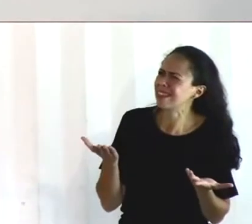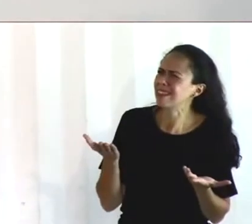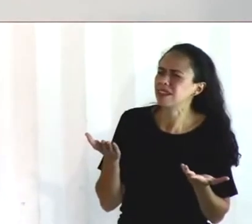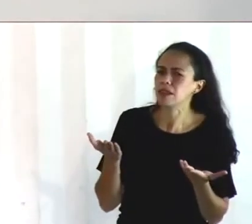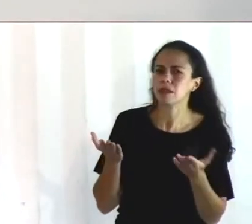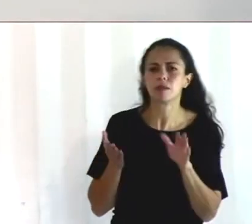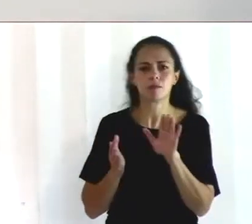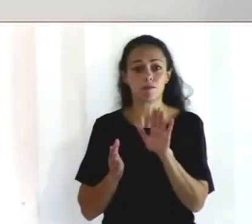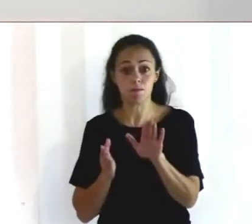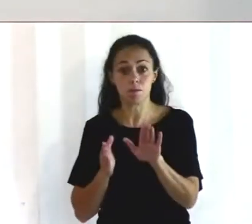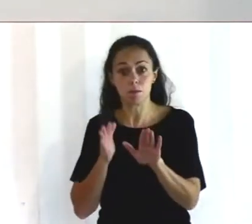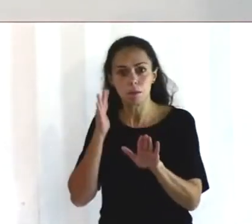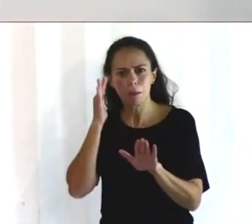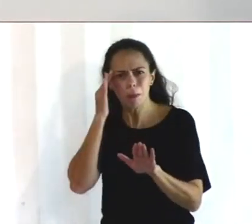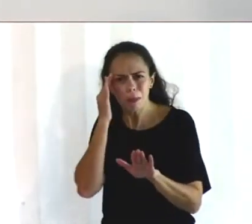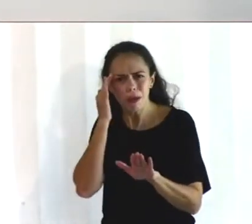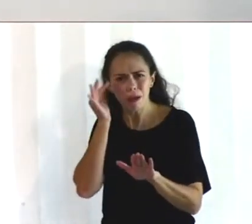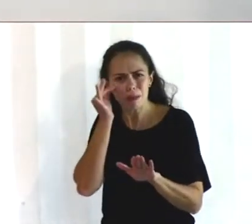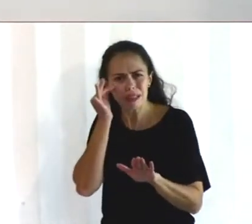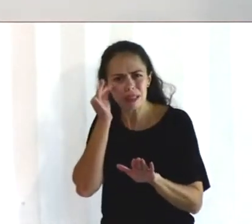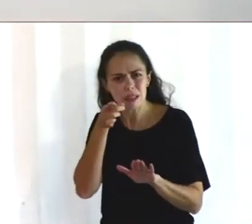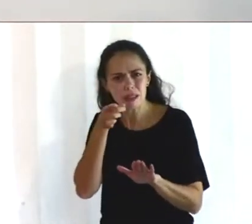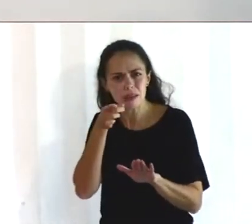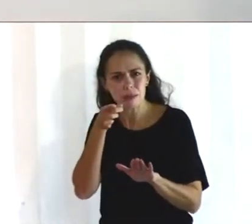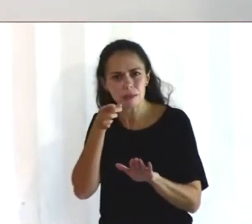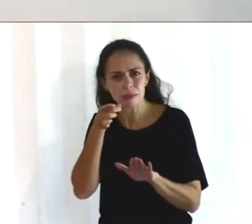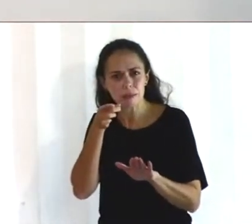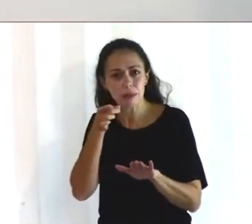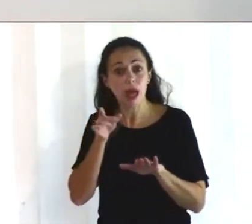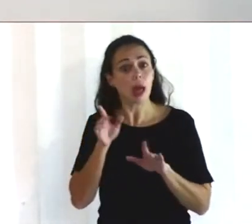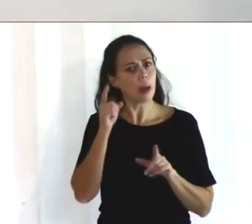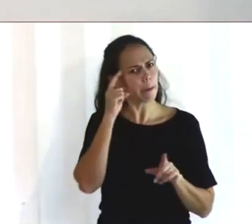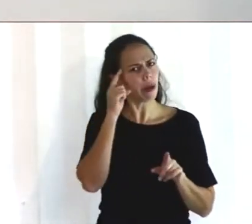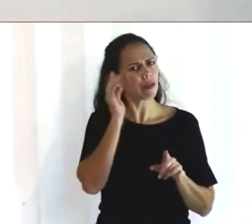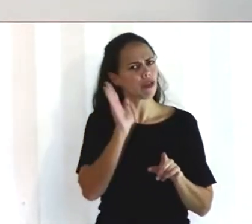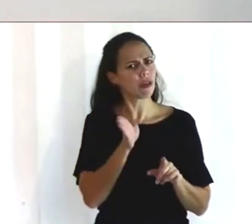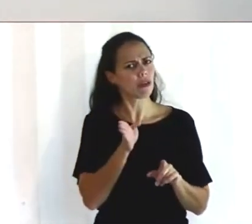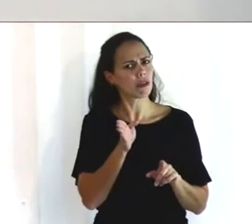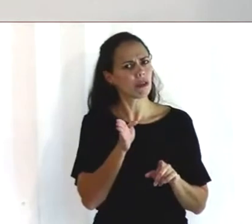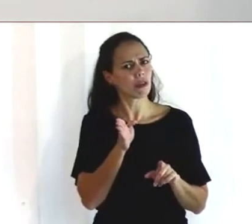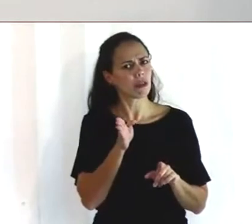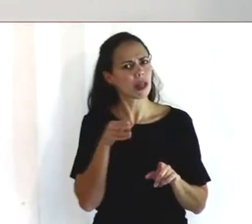O médico não vem para os sãos, o médico vem para quem está doente.